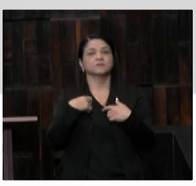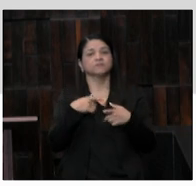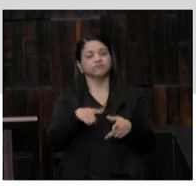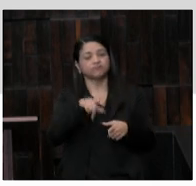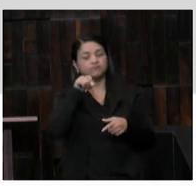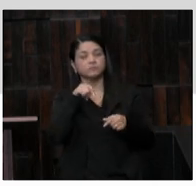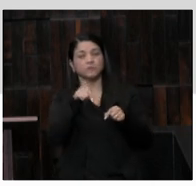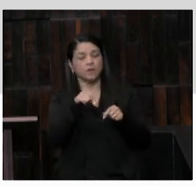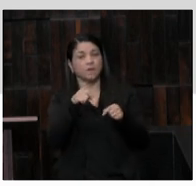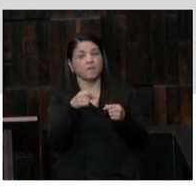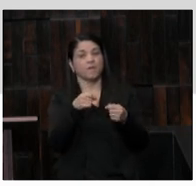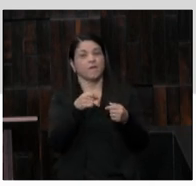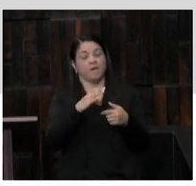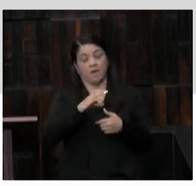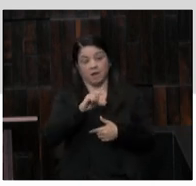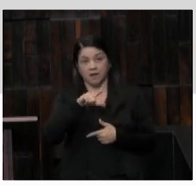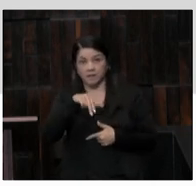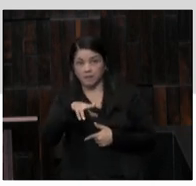isso habitualmente já é...